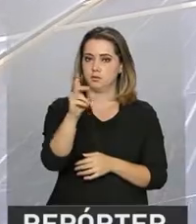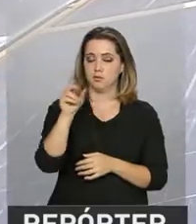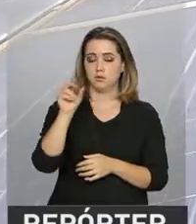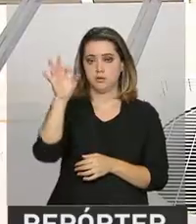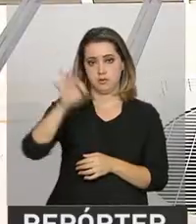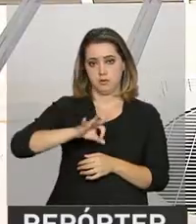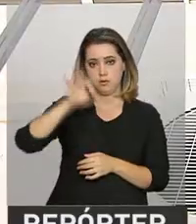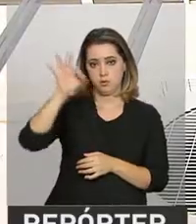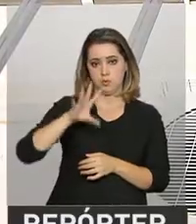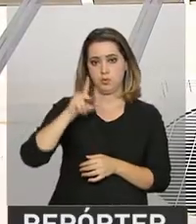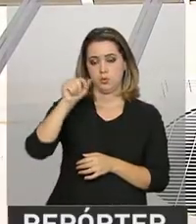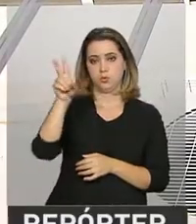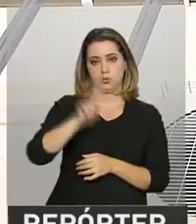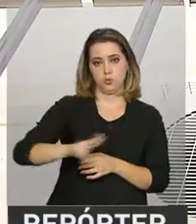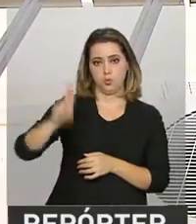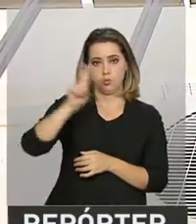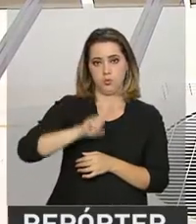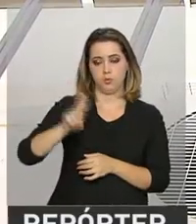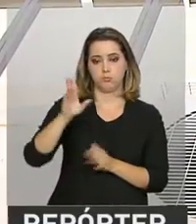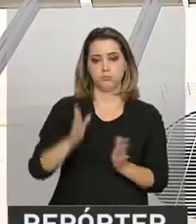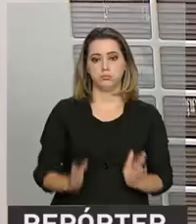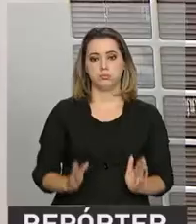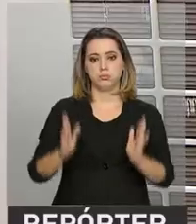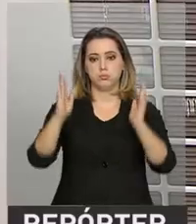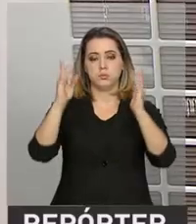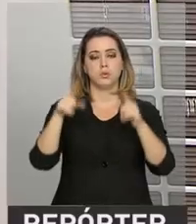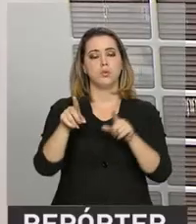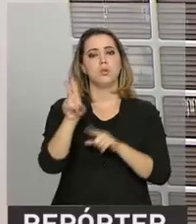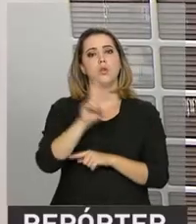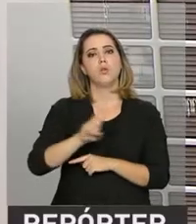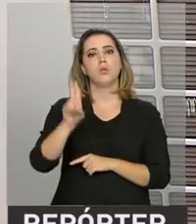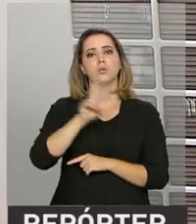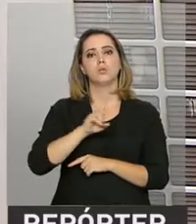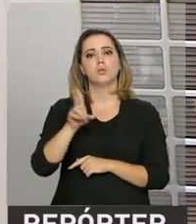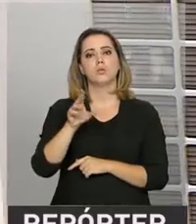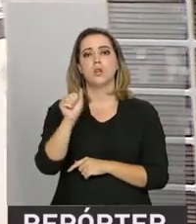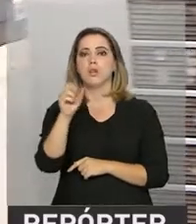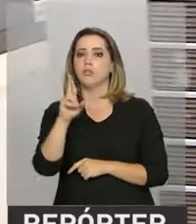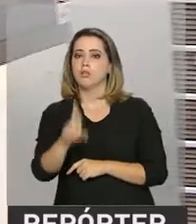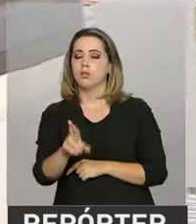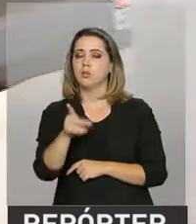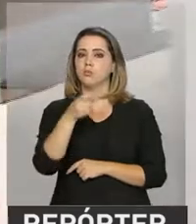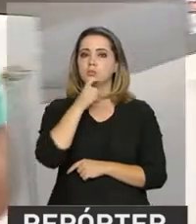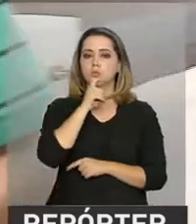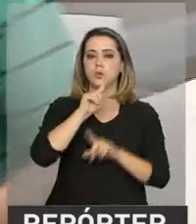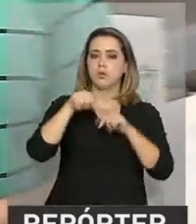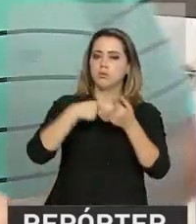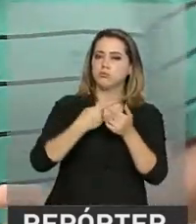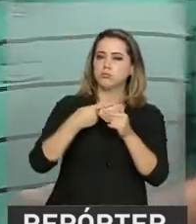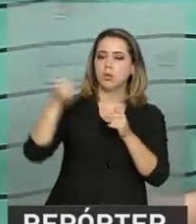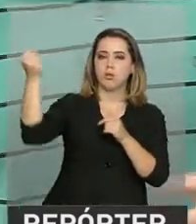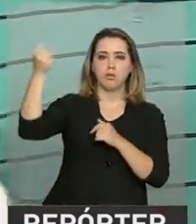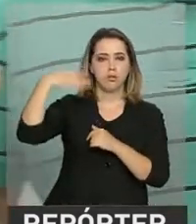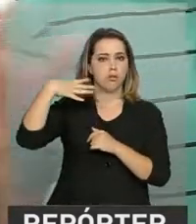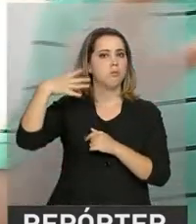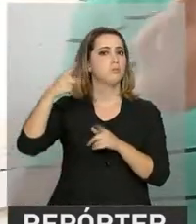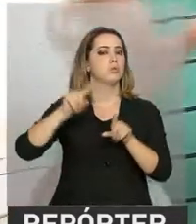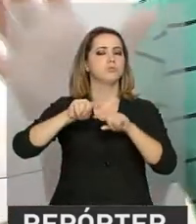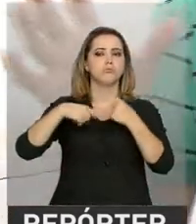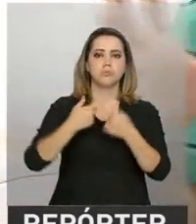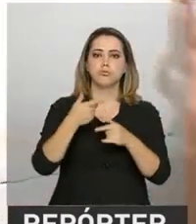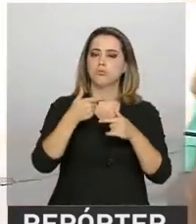prédio. A prioridade do uso é para os aparelhos de ar-condicionado, depois para iluminação e outros